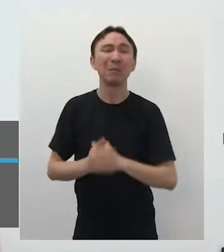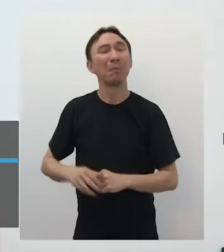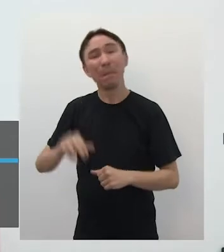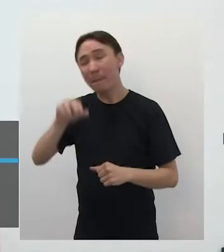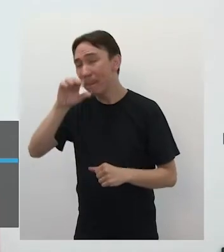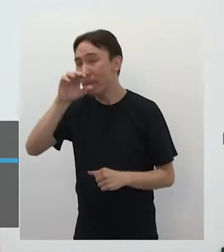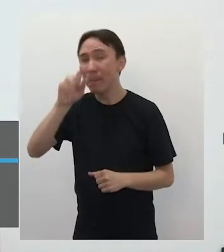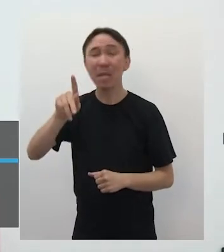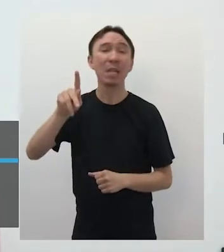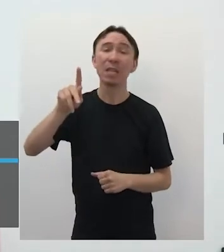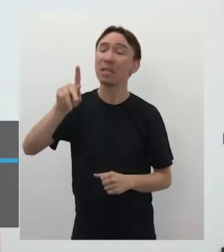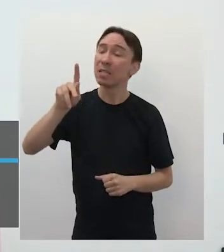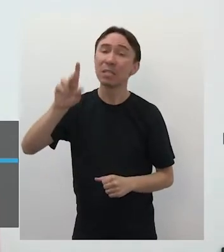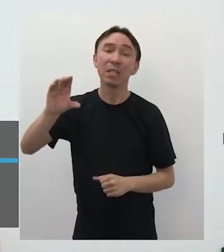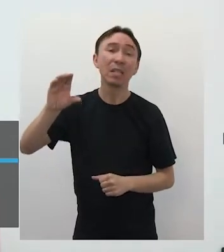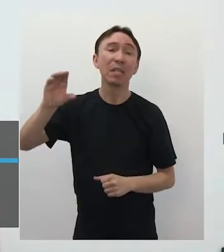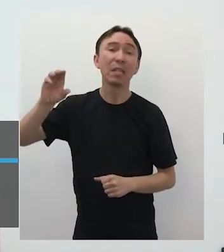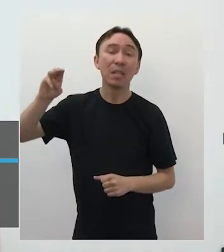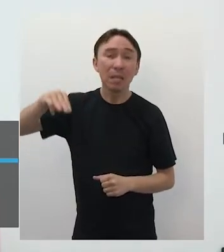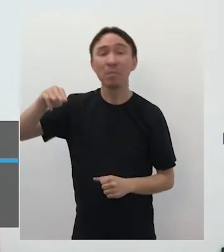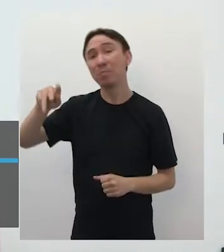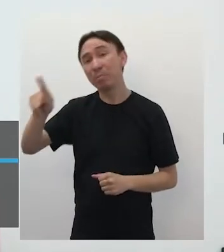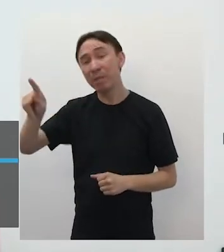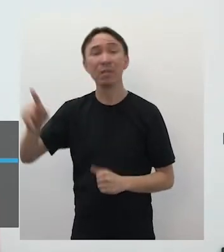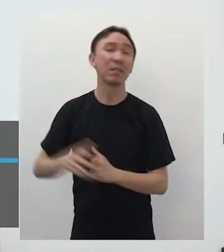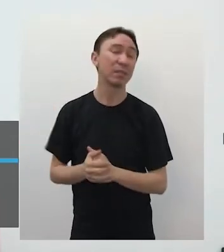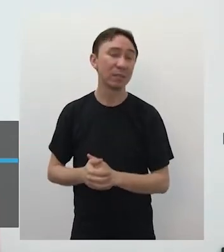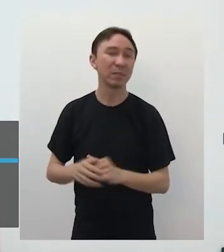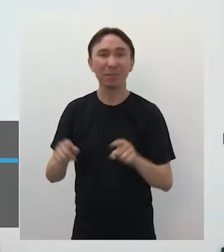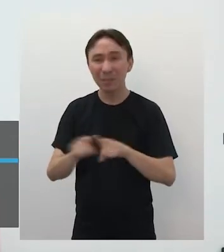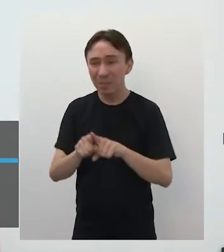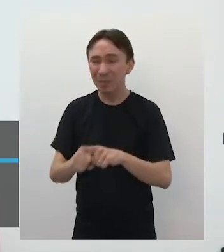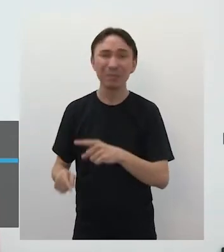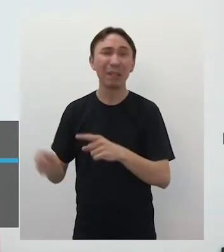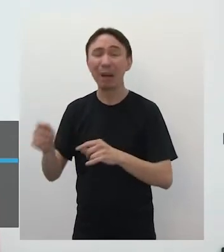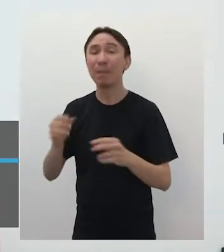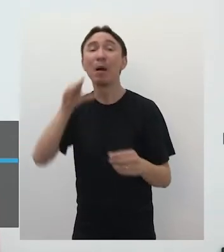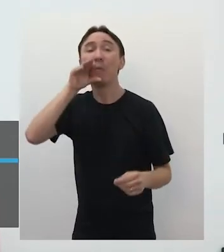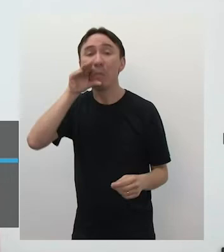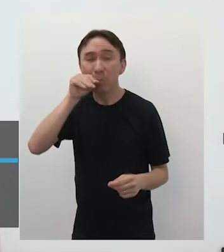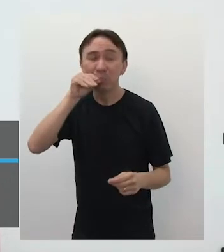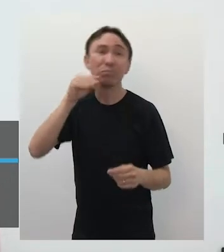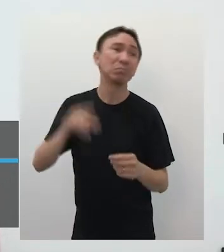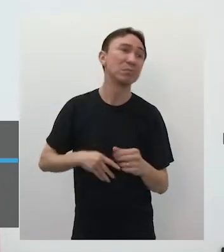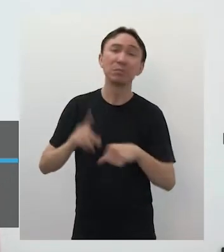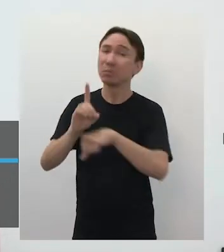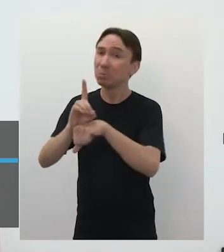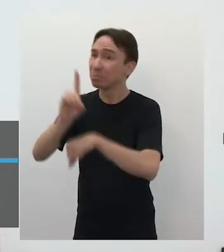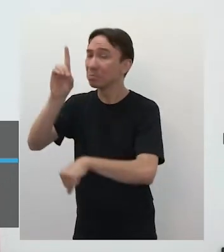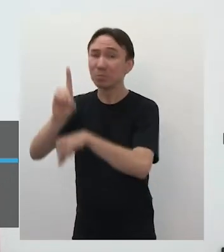minha frente, o celular, para dar conta de algumas questões, porque são inúmeras as